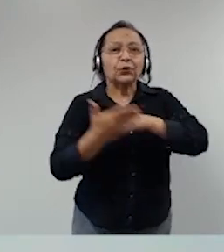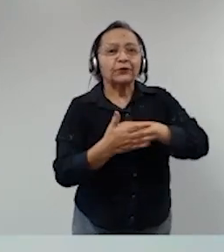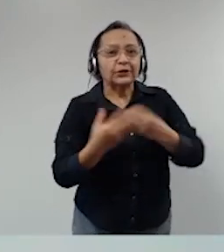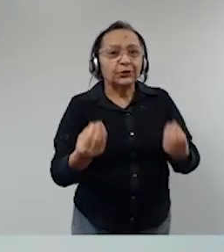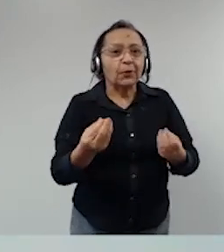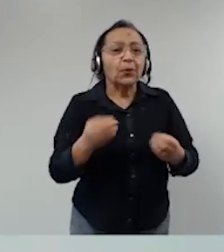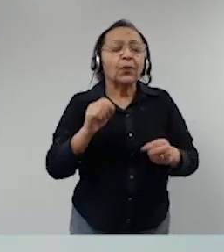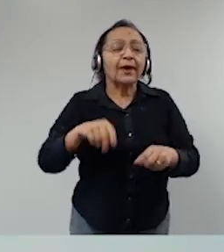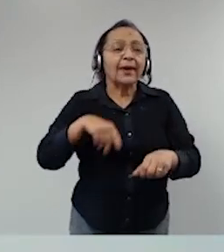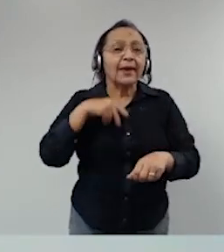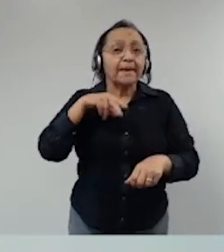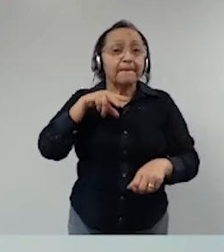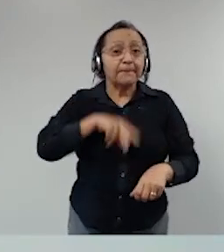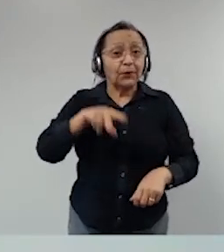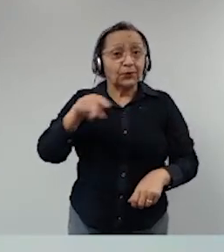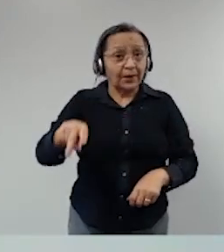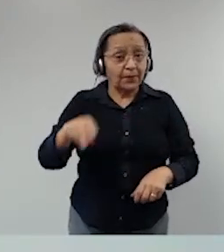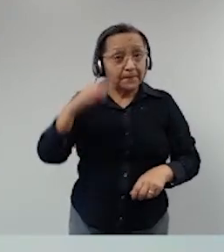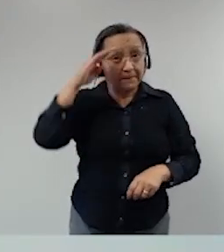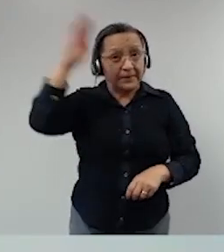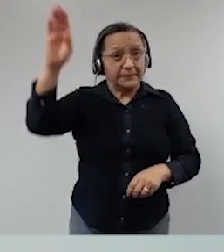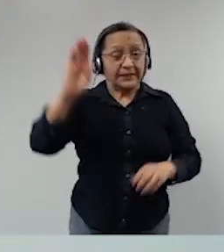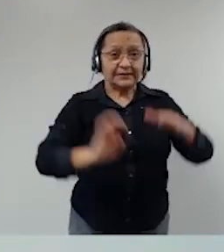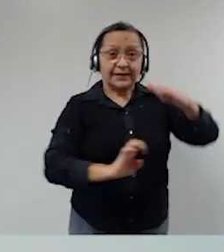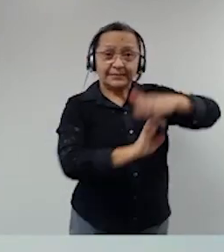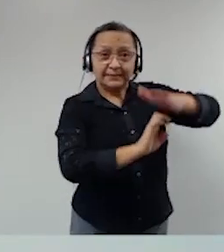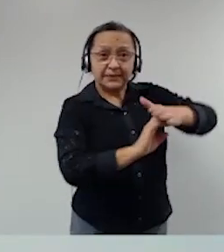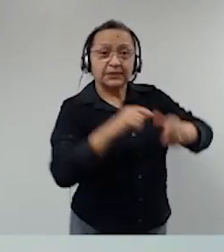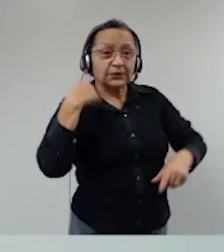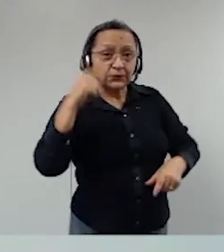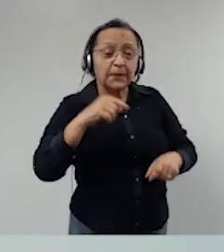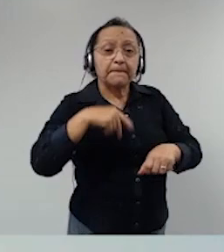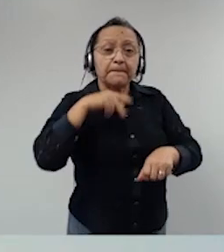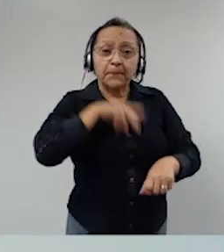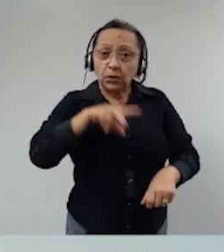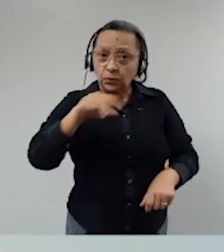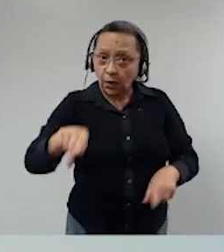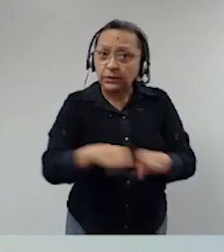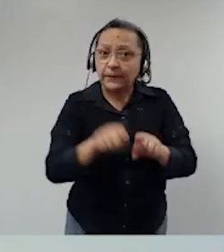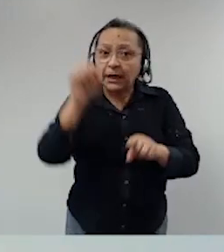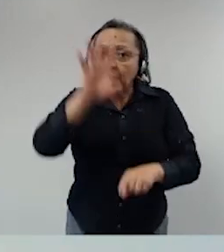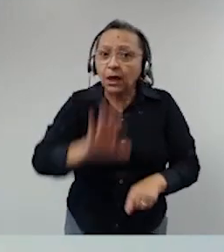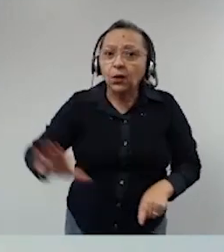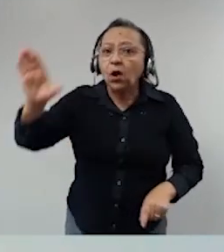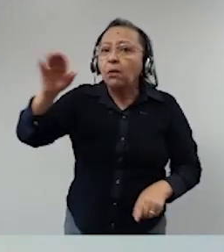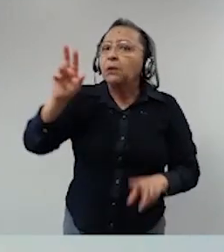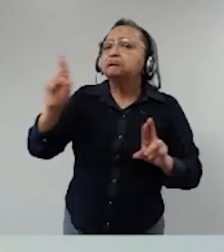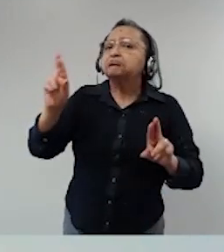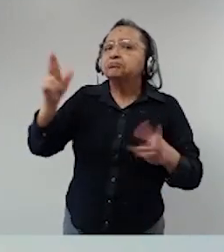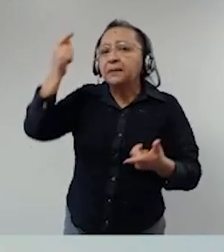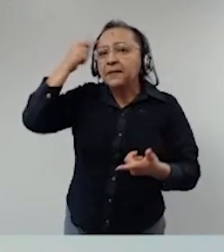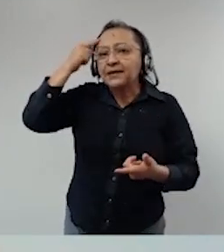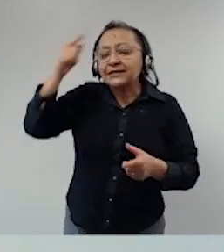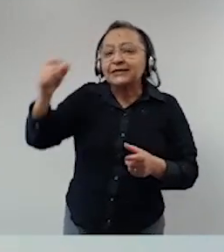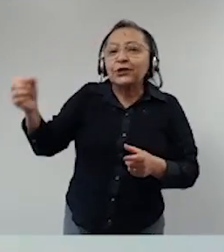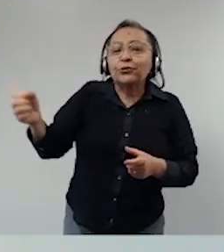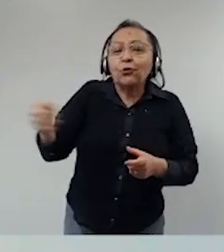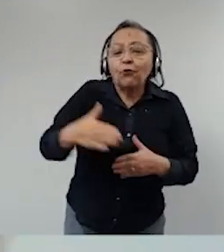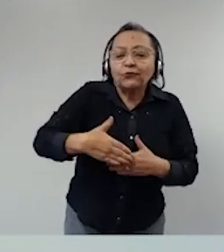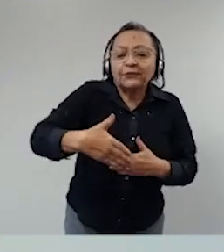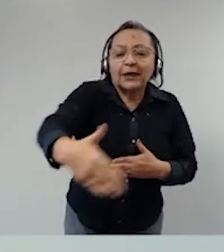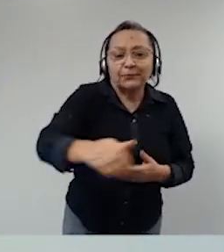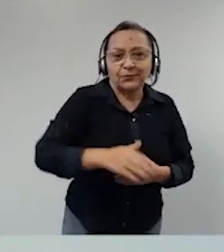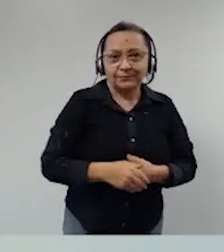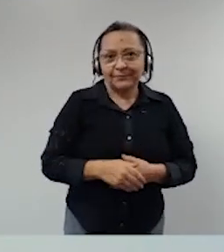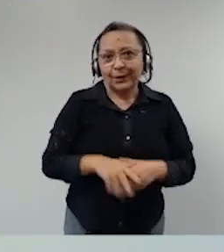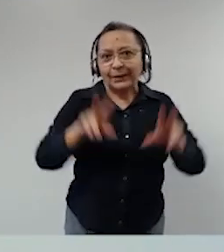Portugal, especialmente os escritórios de advocacia em Portugal e na Europa, esperam desse novo normal, que é uma